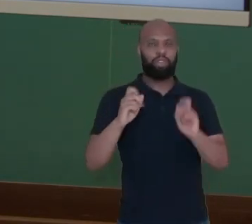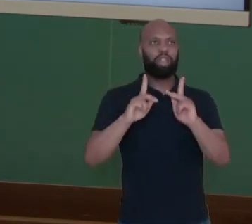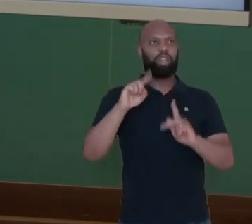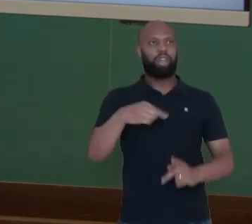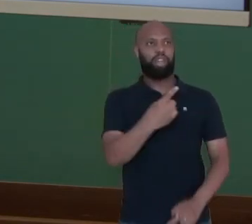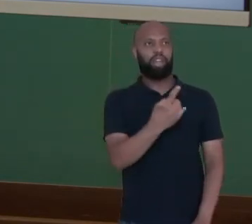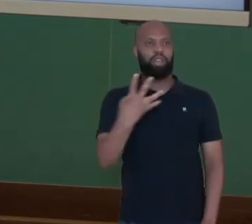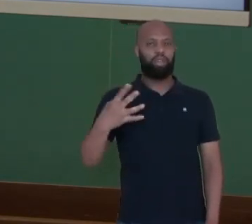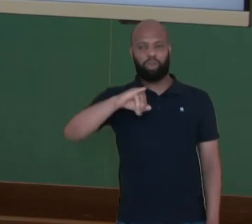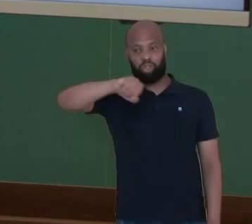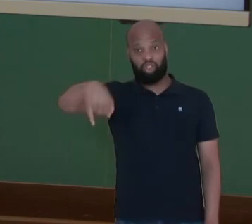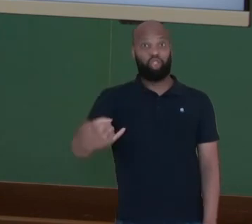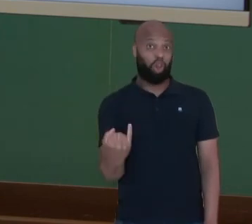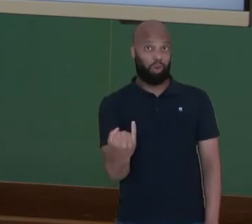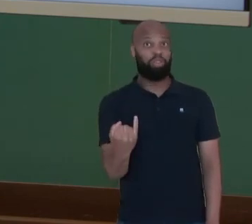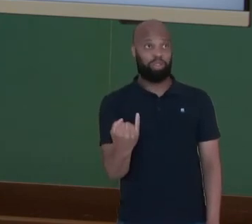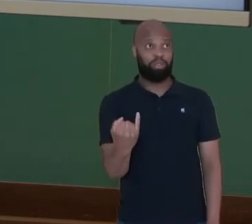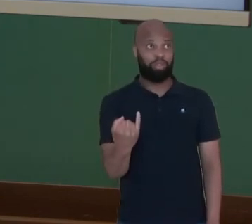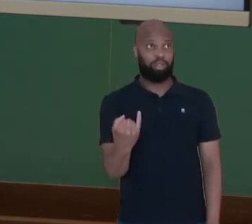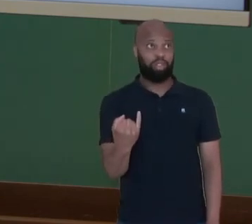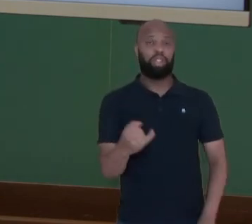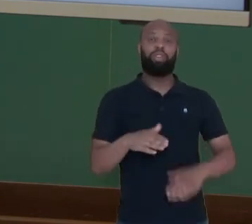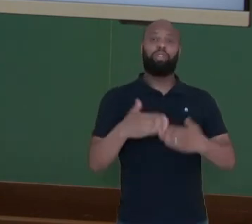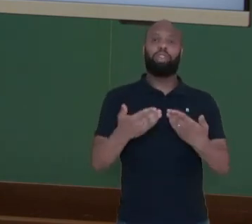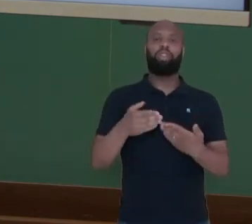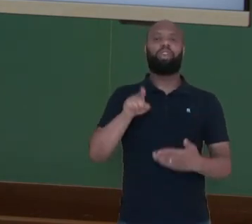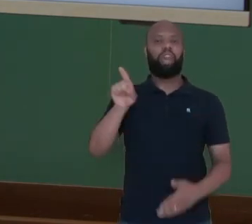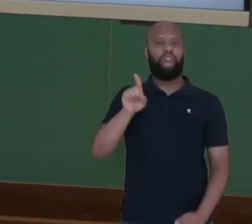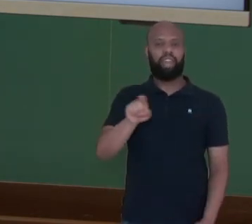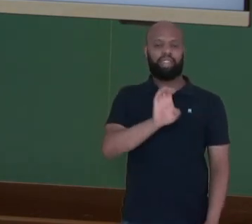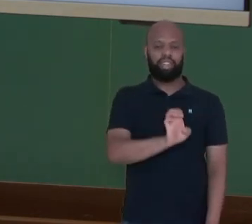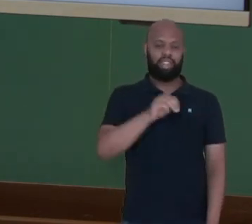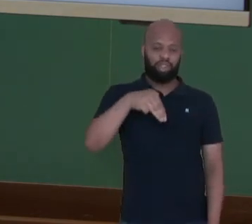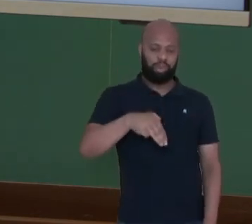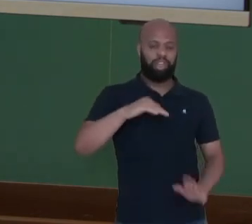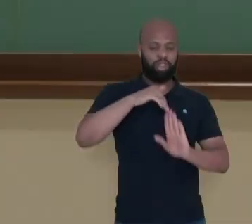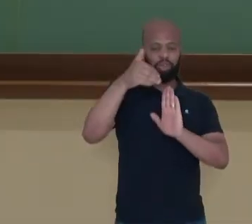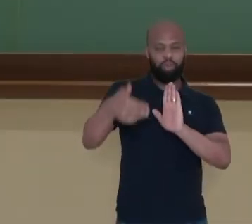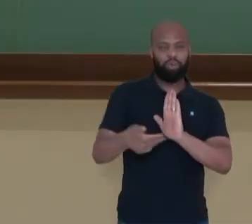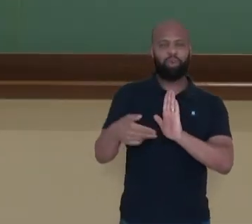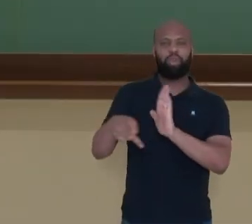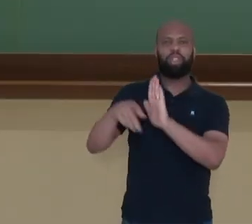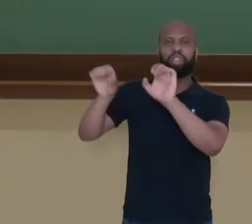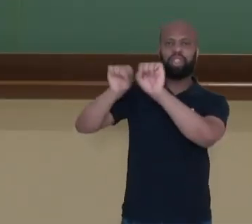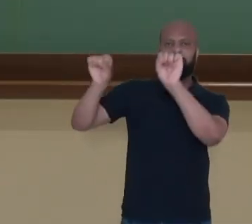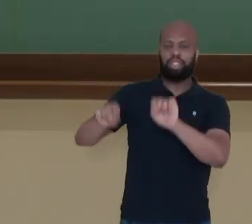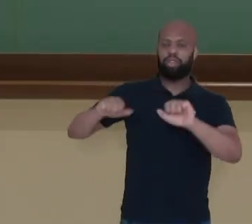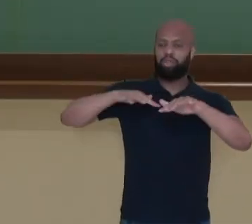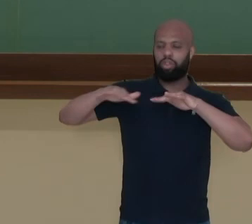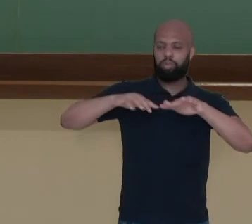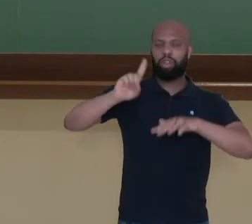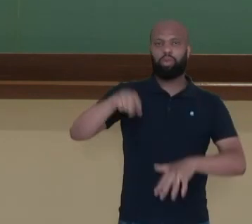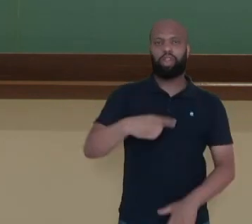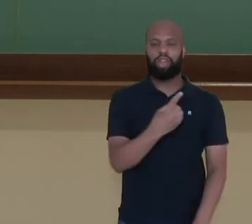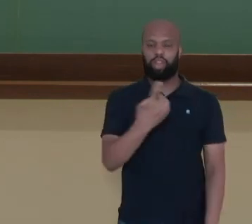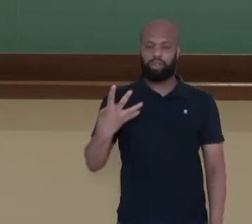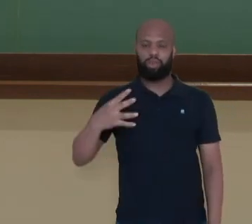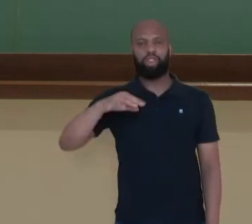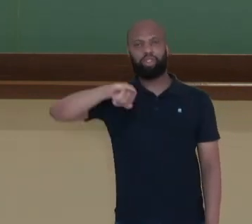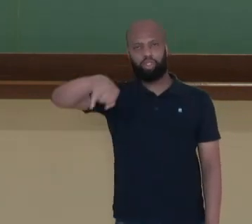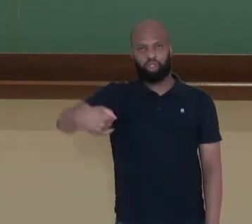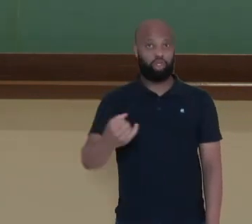né? É igual a 14, certo? Então, a energia mecânica de todo o movimento aqui vale 14